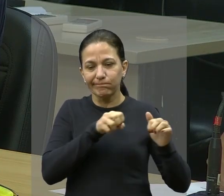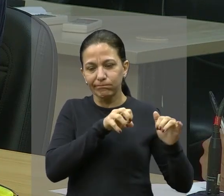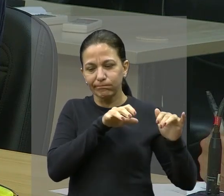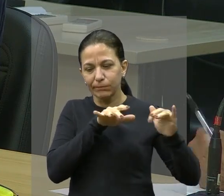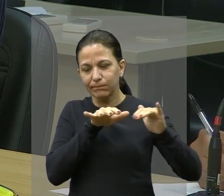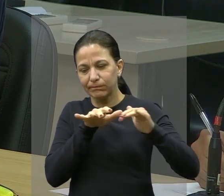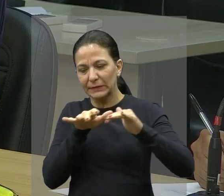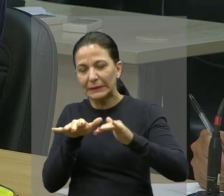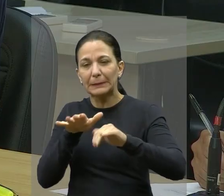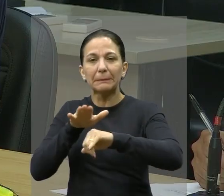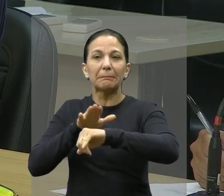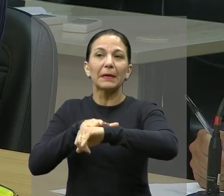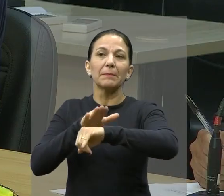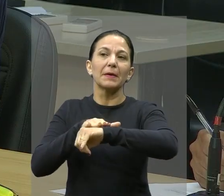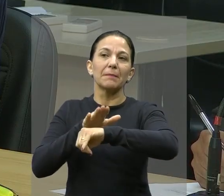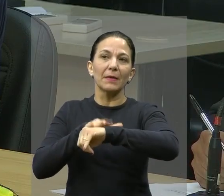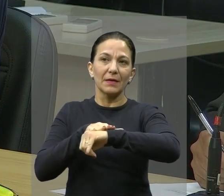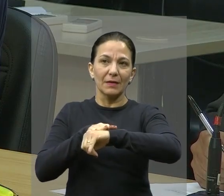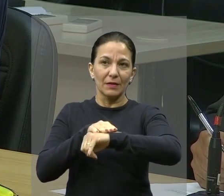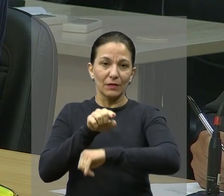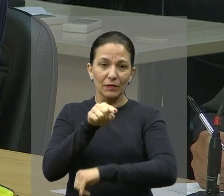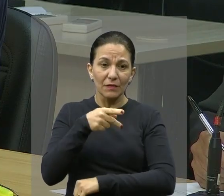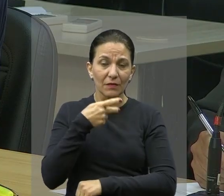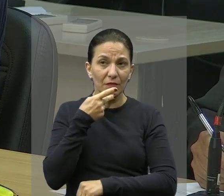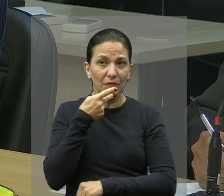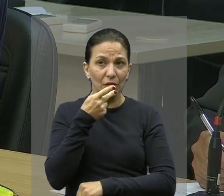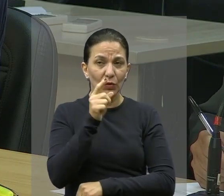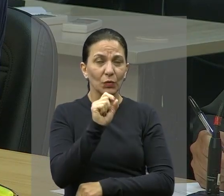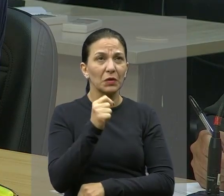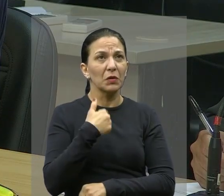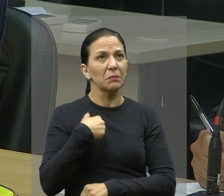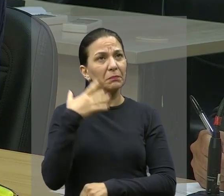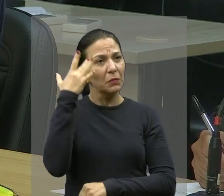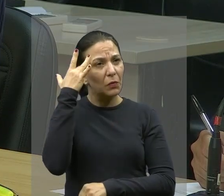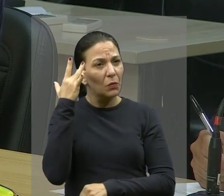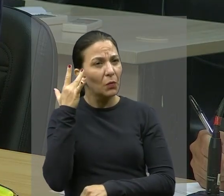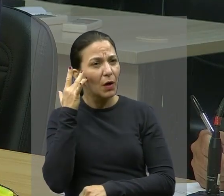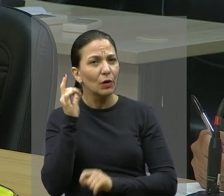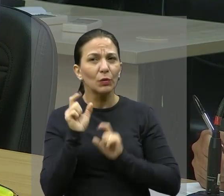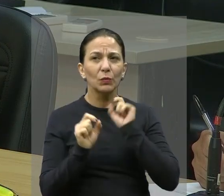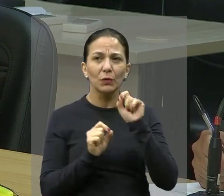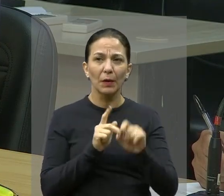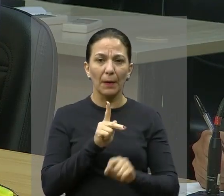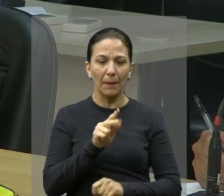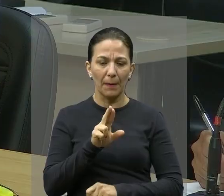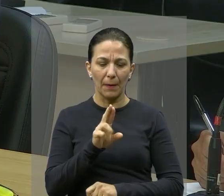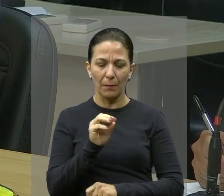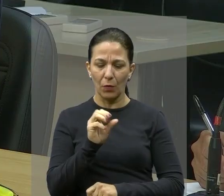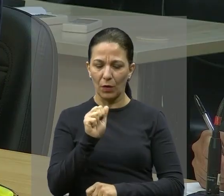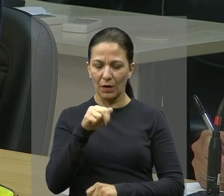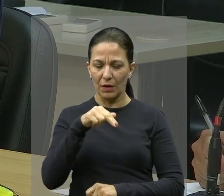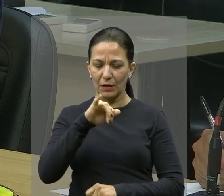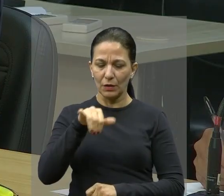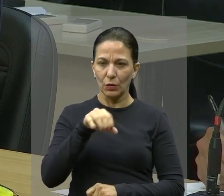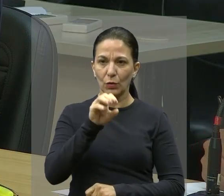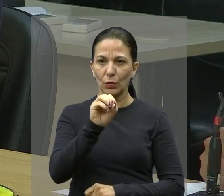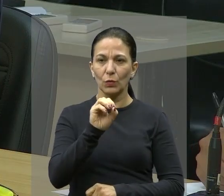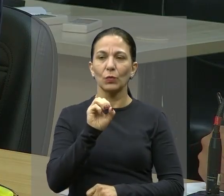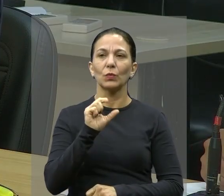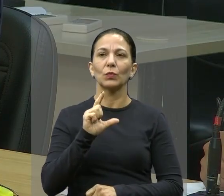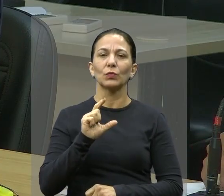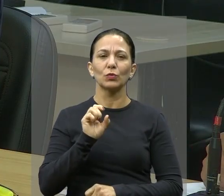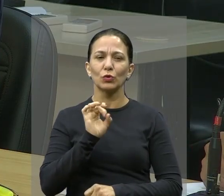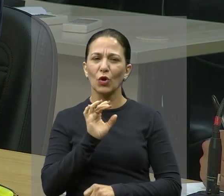Talvez, eu não sei, agora você estava falando, porque aí eu acho que o ProAnjo é um instituto que ele só atende ludopatia, ou eu estou